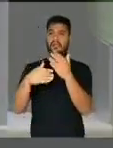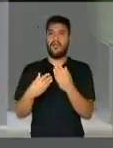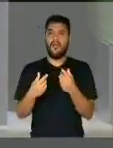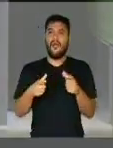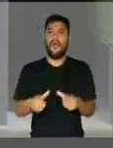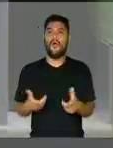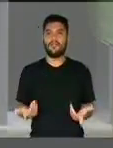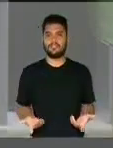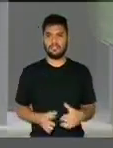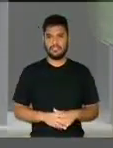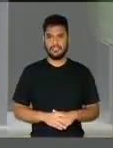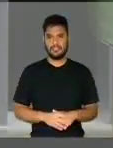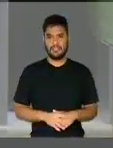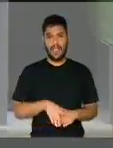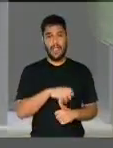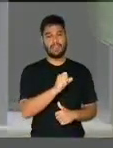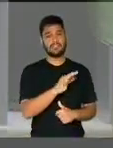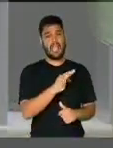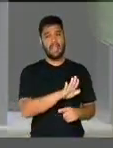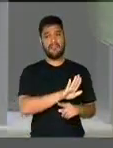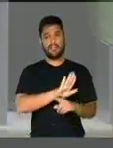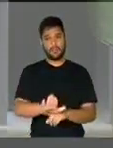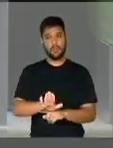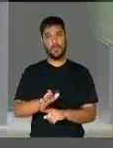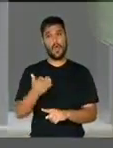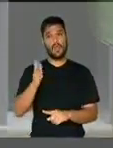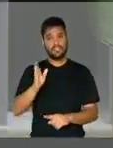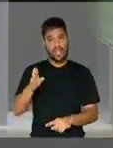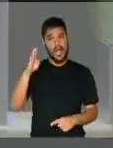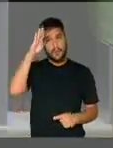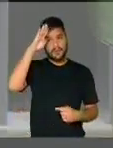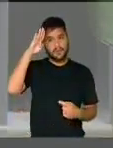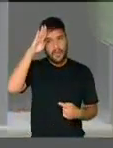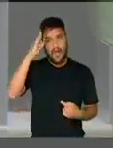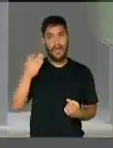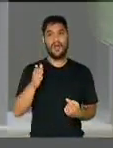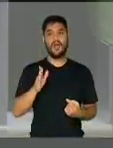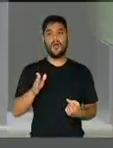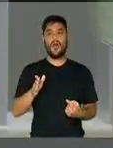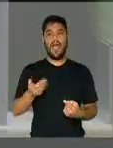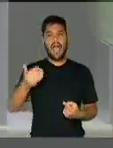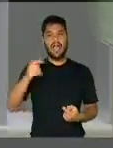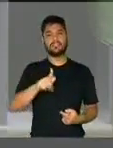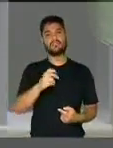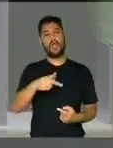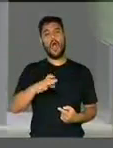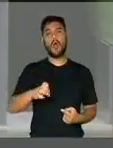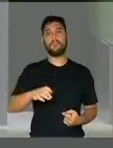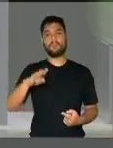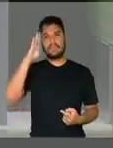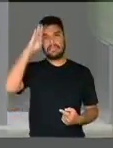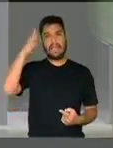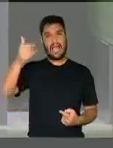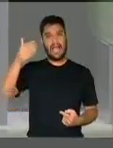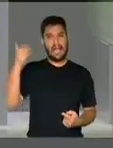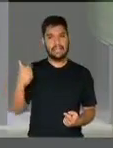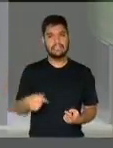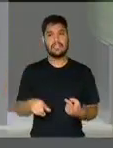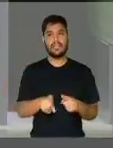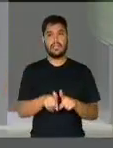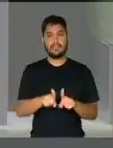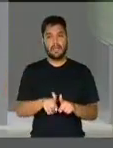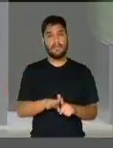e referendou o golpe militar. O Supremo esteve e referendou o golpe institucional contra